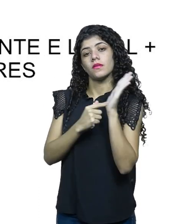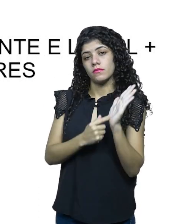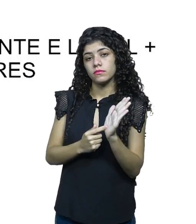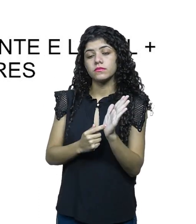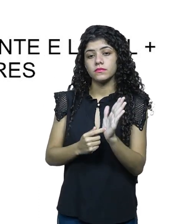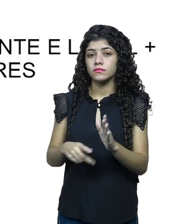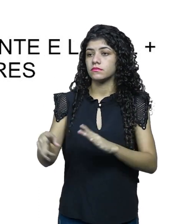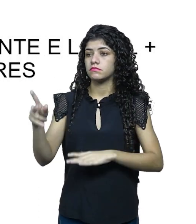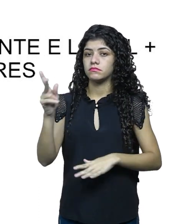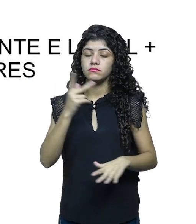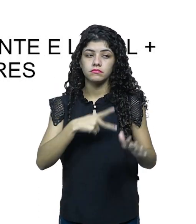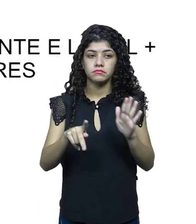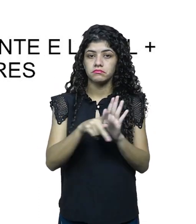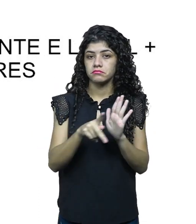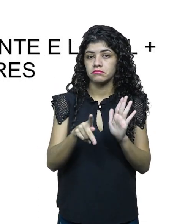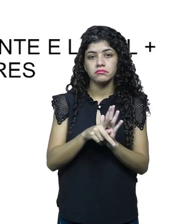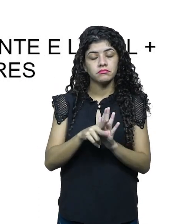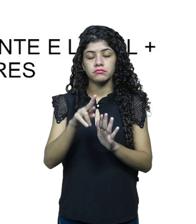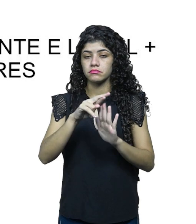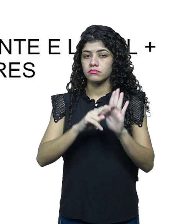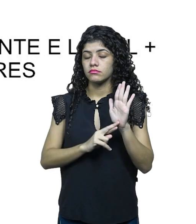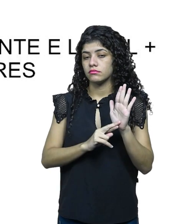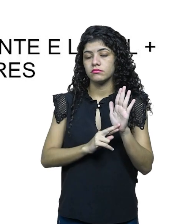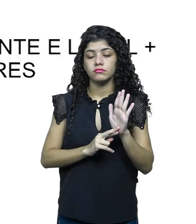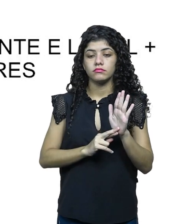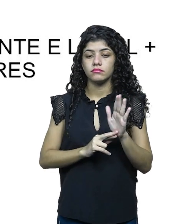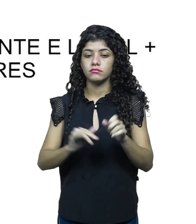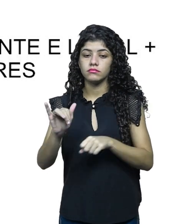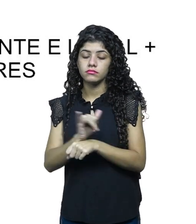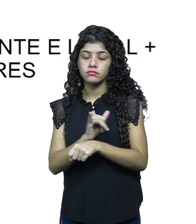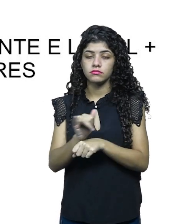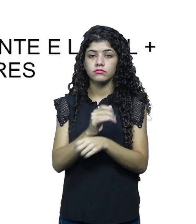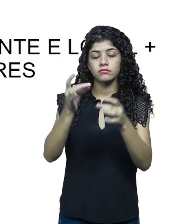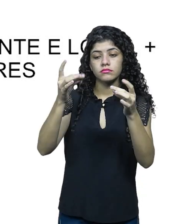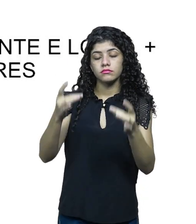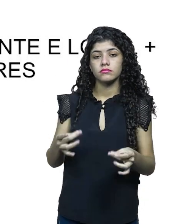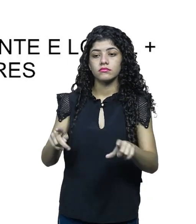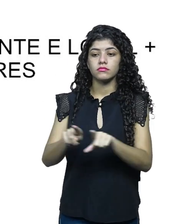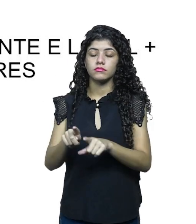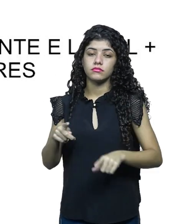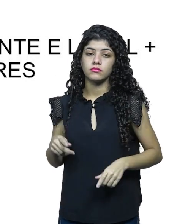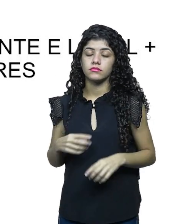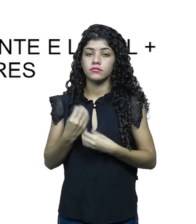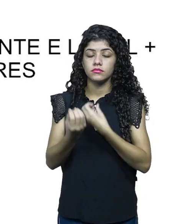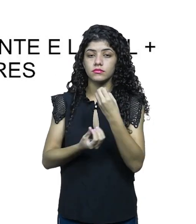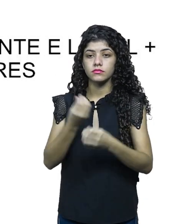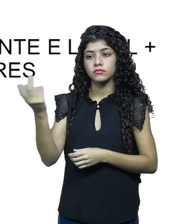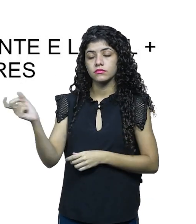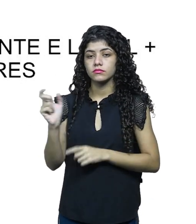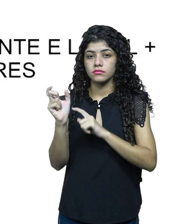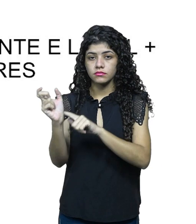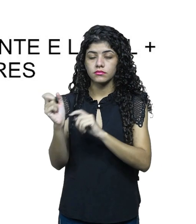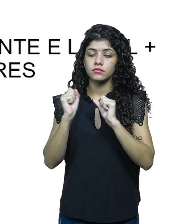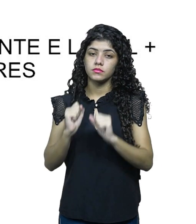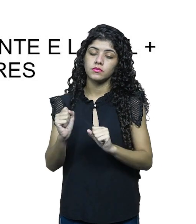no regime de palavras com as regras técnicas, com o rigor da objetividade, da descrição e do efeito de palavras